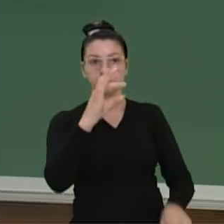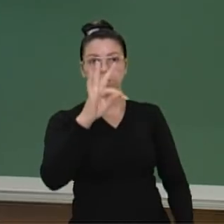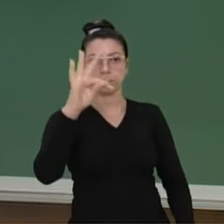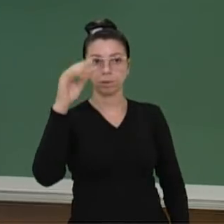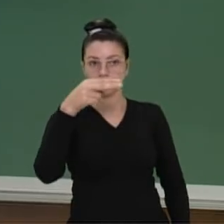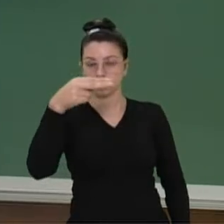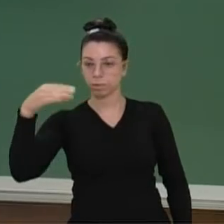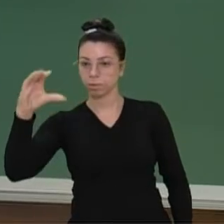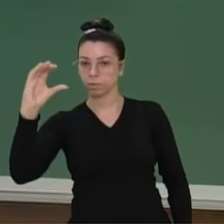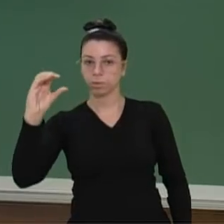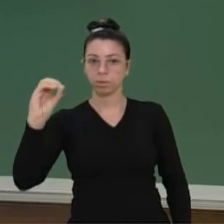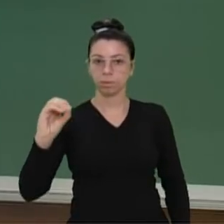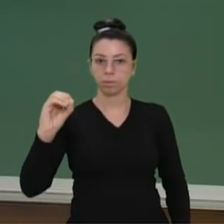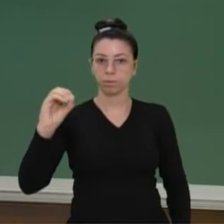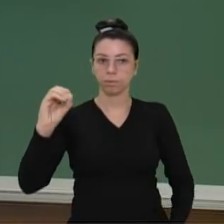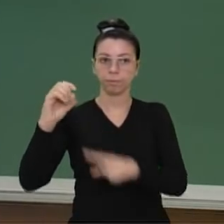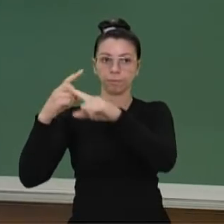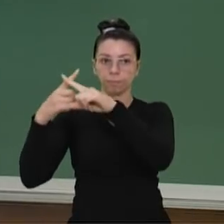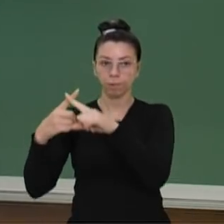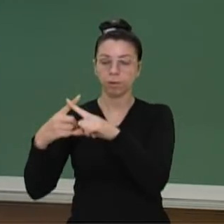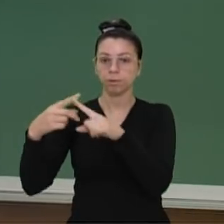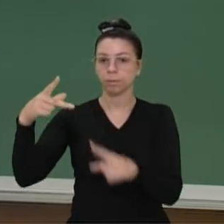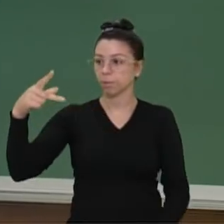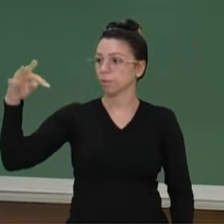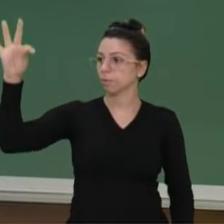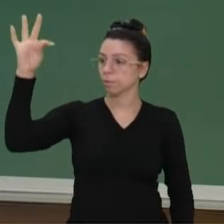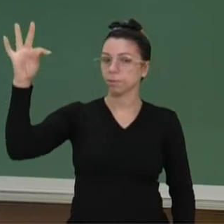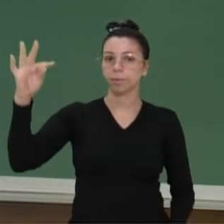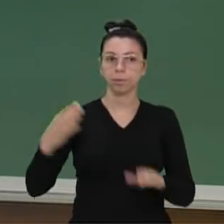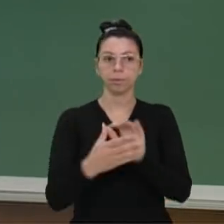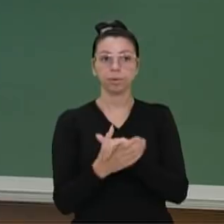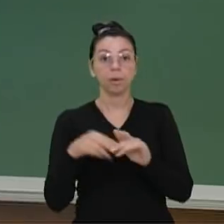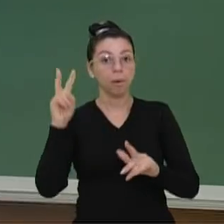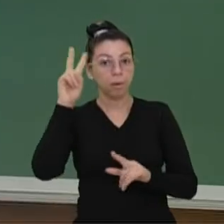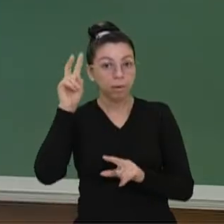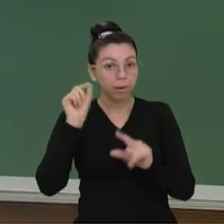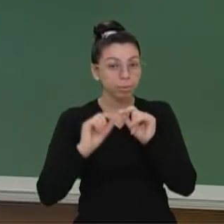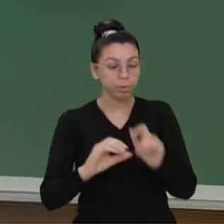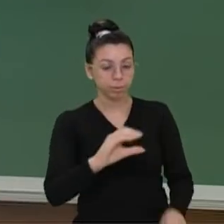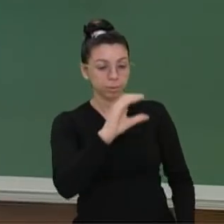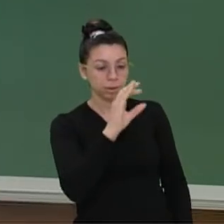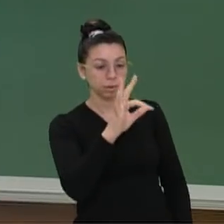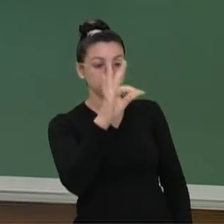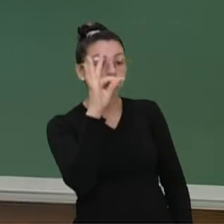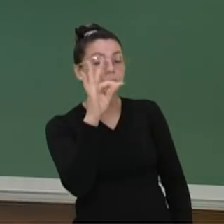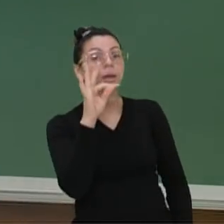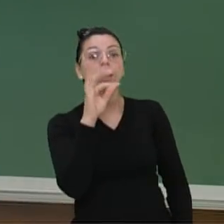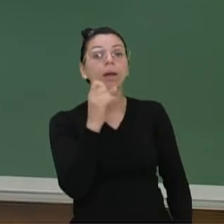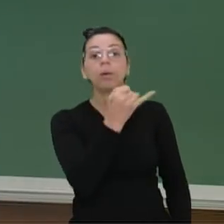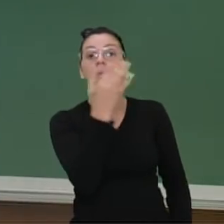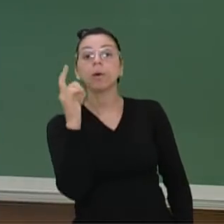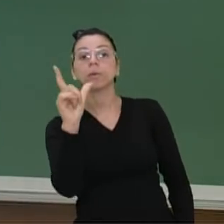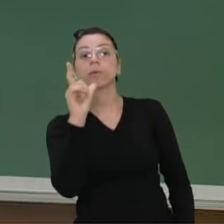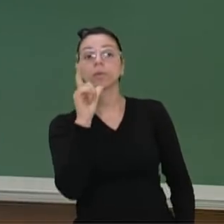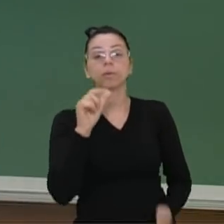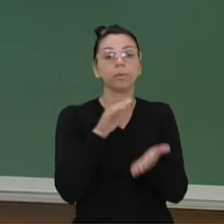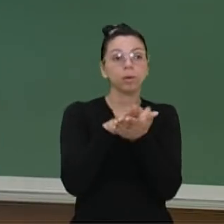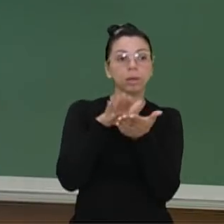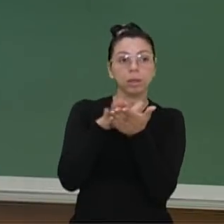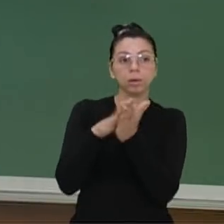igual a C0 vezes P elevado a T. Lembra que C de T é o consumo que a gente quer chegar, de